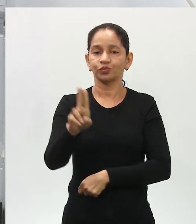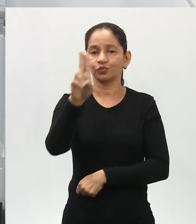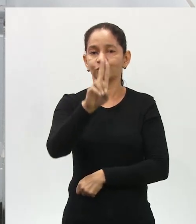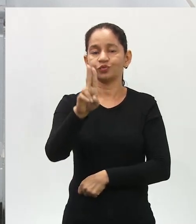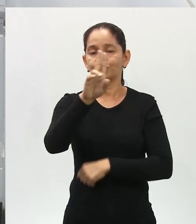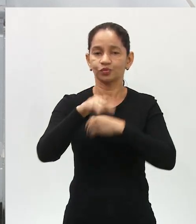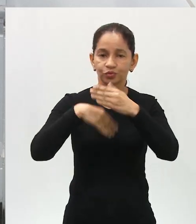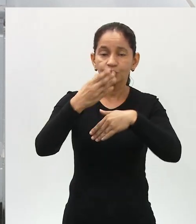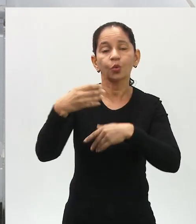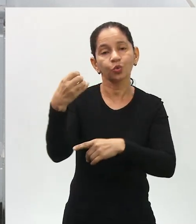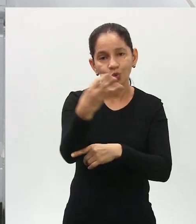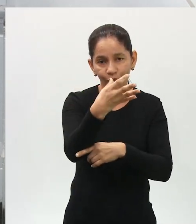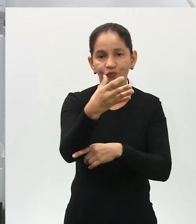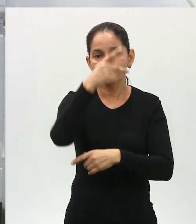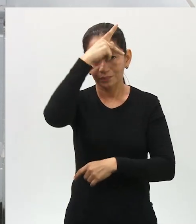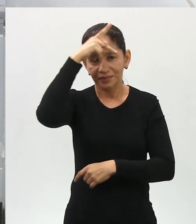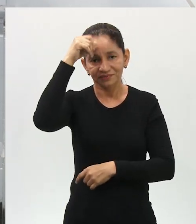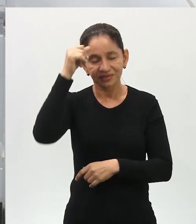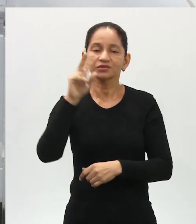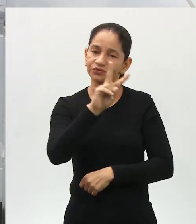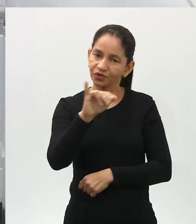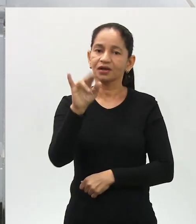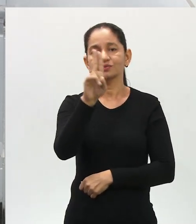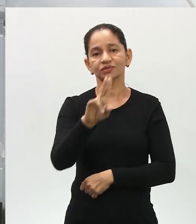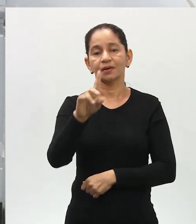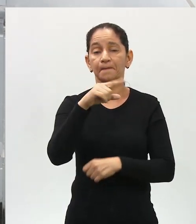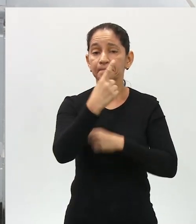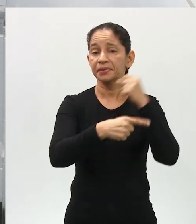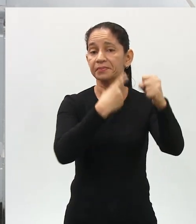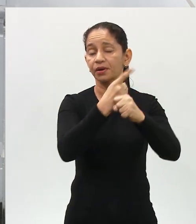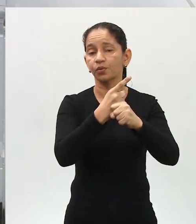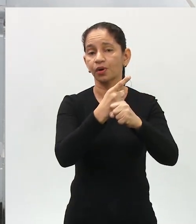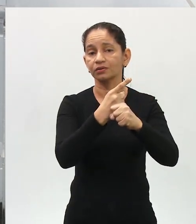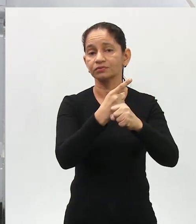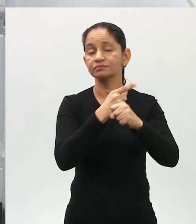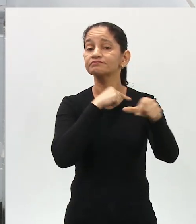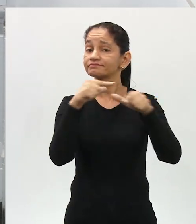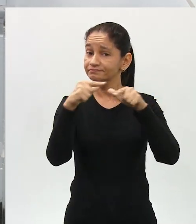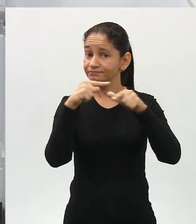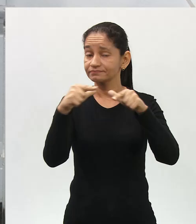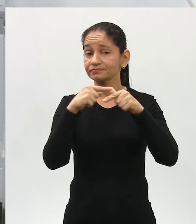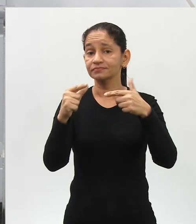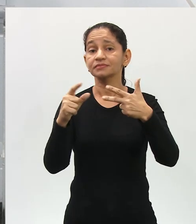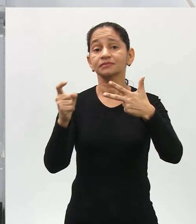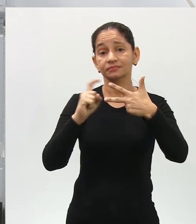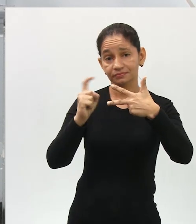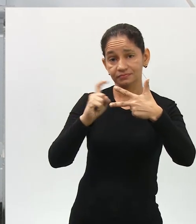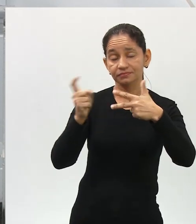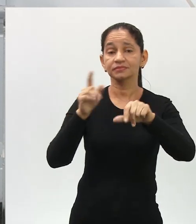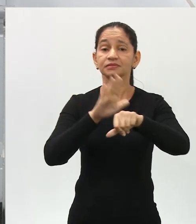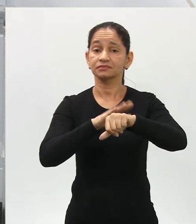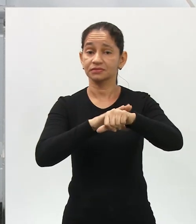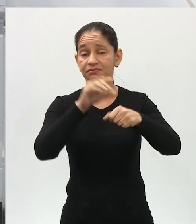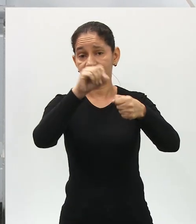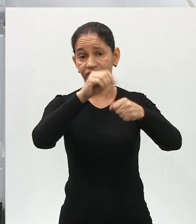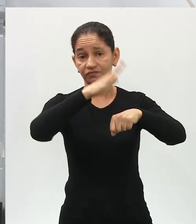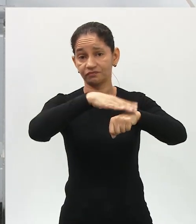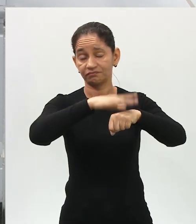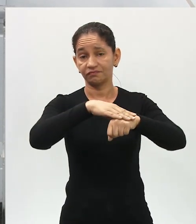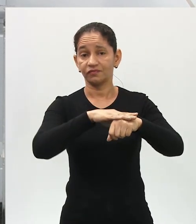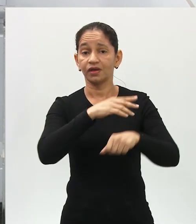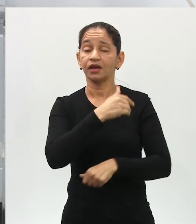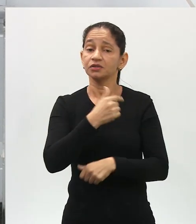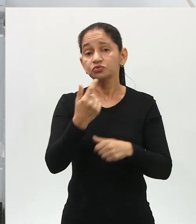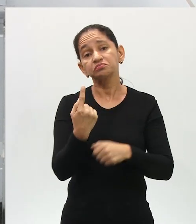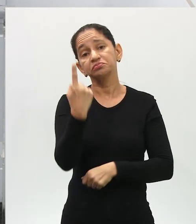então, a lei o PPA, né, que o chefe do Poder Executivo atual elaborou, tá, no